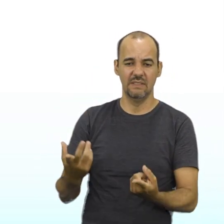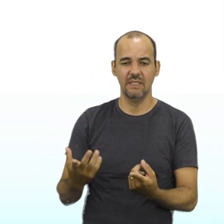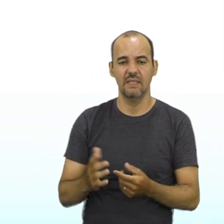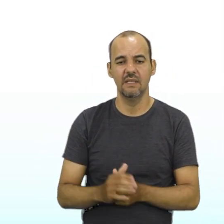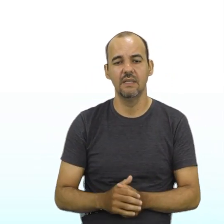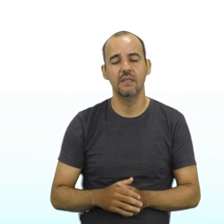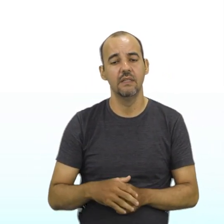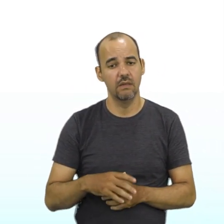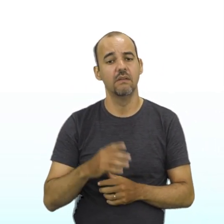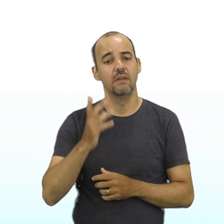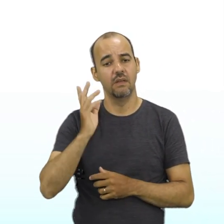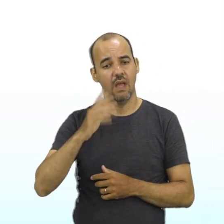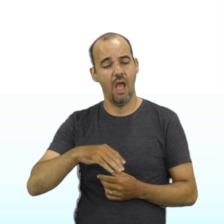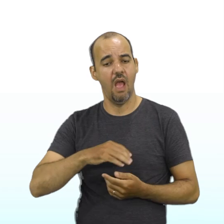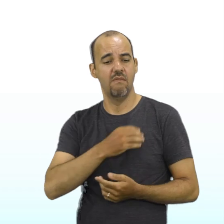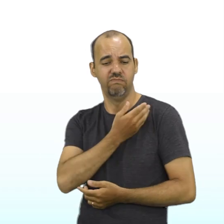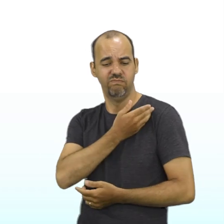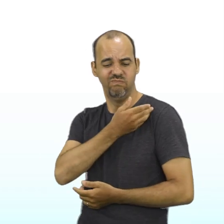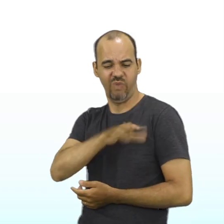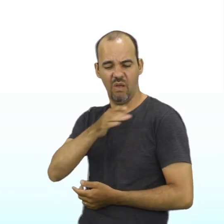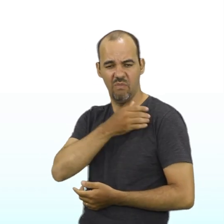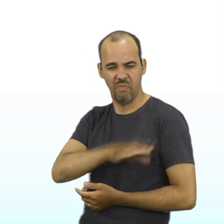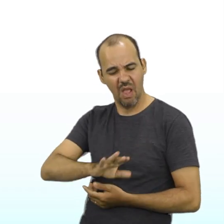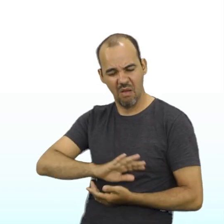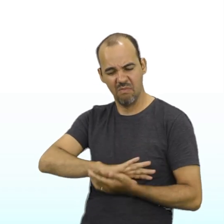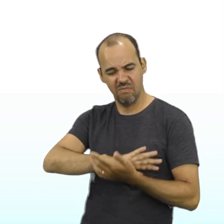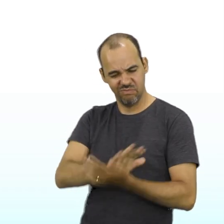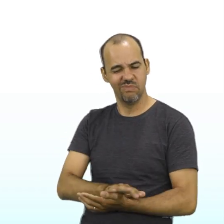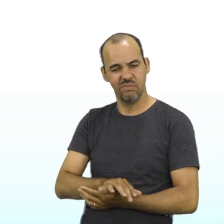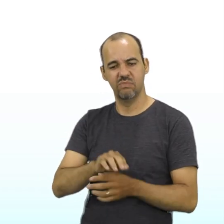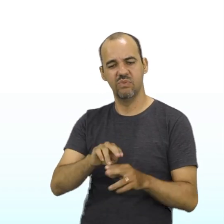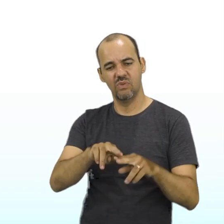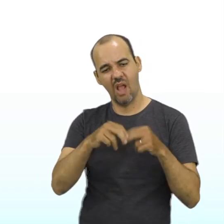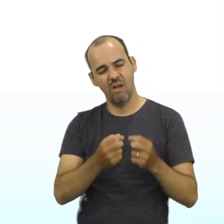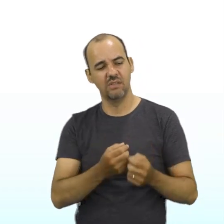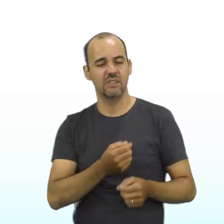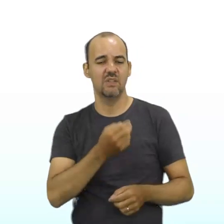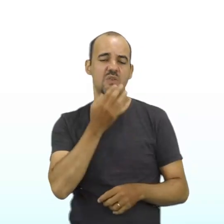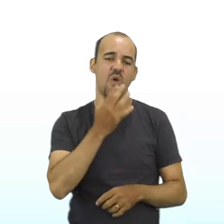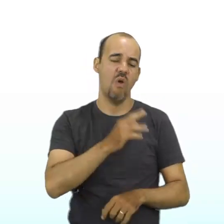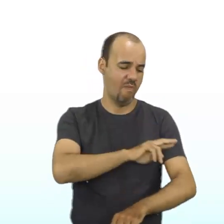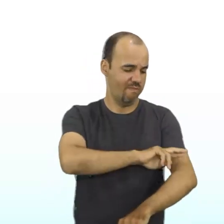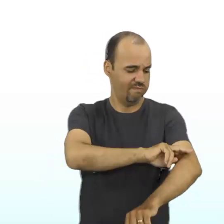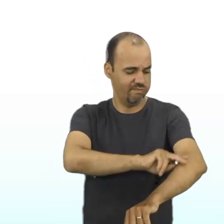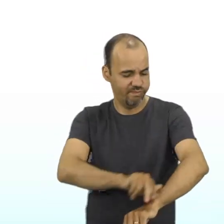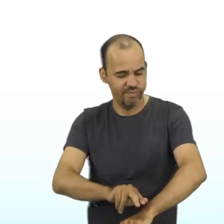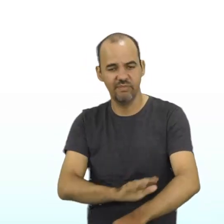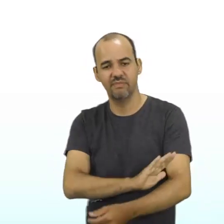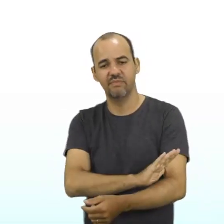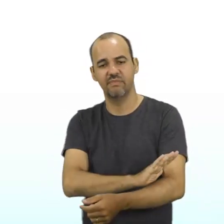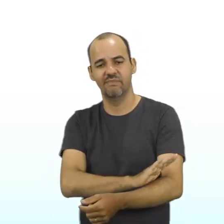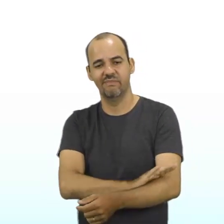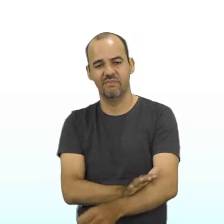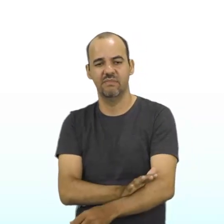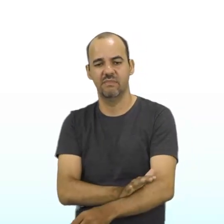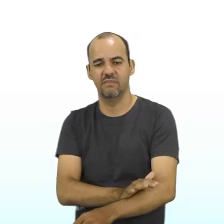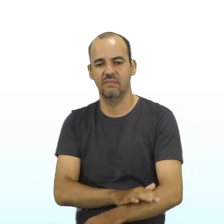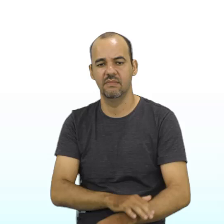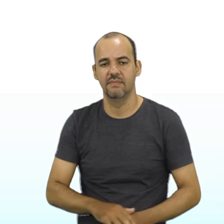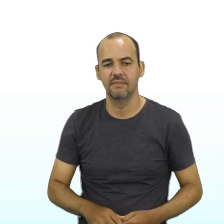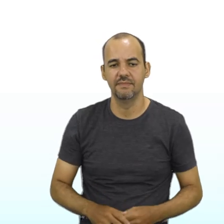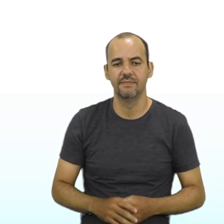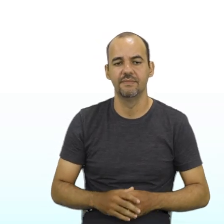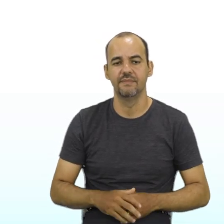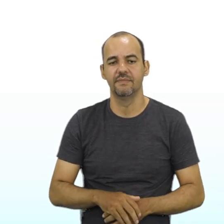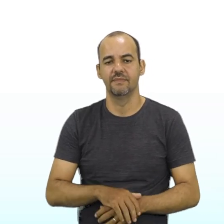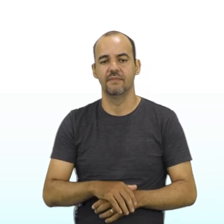a preconceito, né, a violência de cor, de raça. E aí a questão 5, que traz a letra dessa canção,